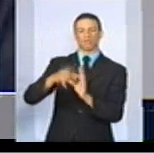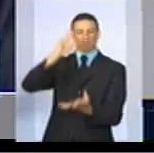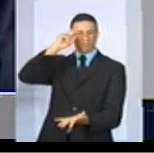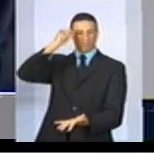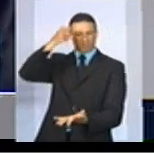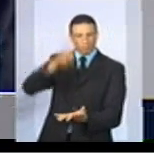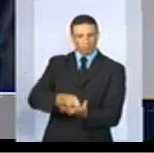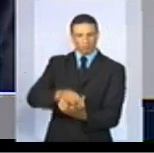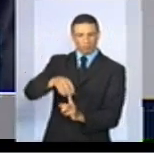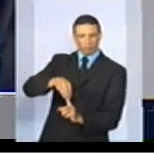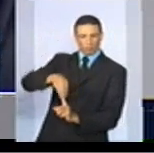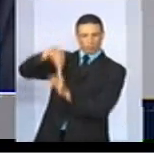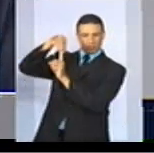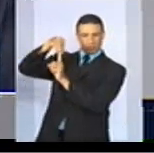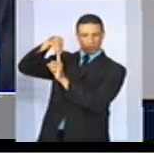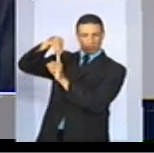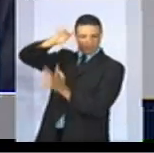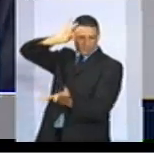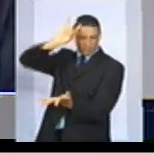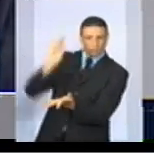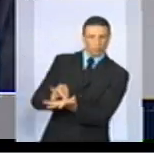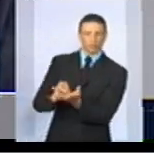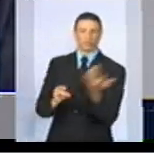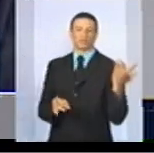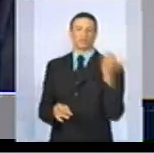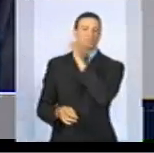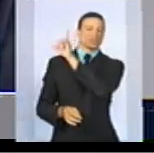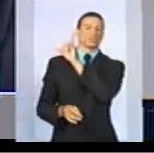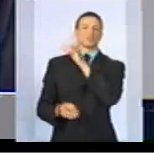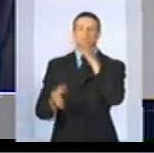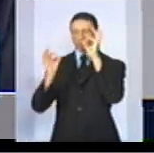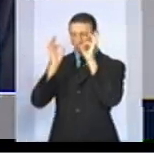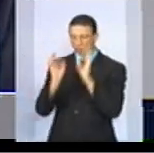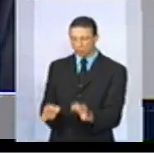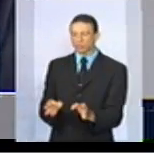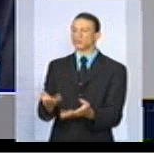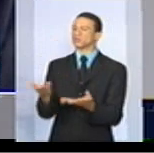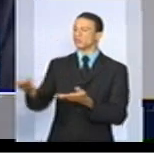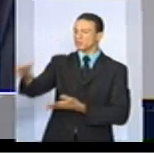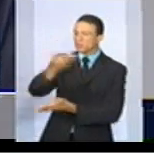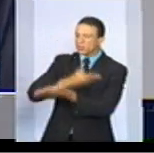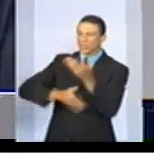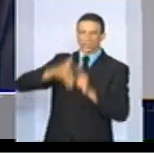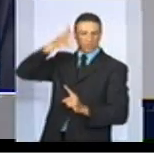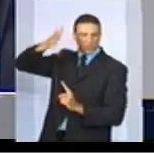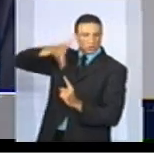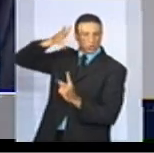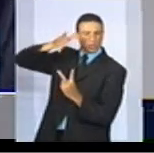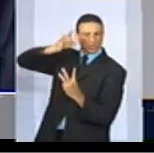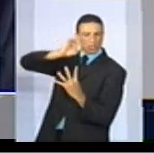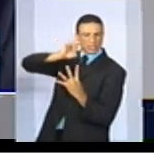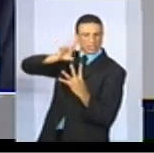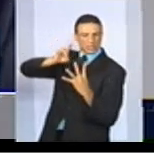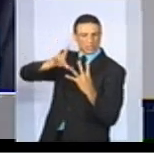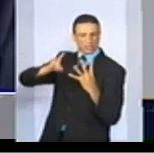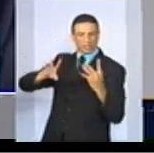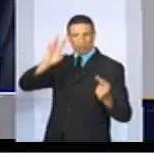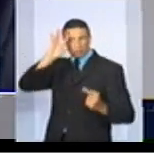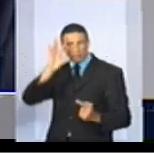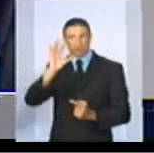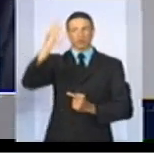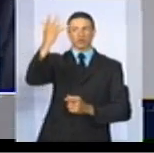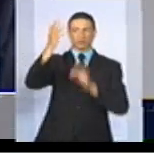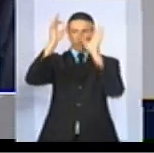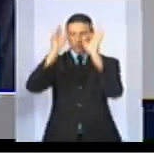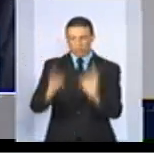decisão legítima. Podem ter absoluta certeza que contribuíram sobejamente para uma futura solução